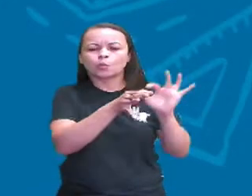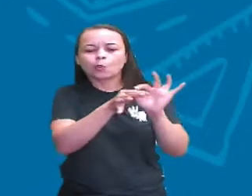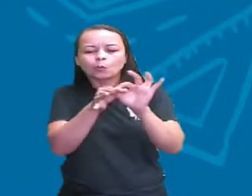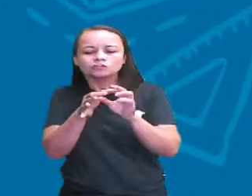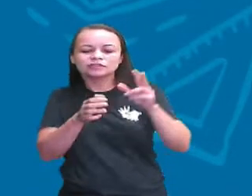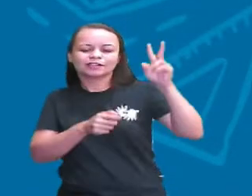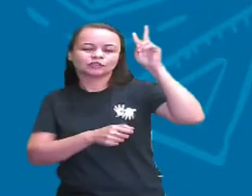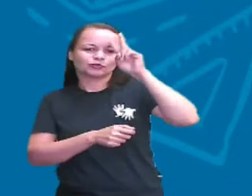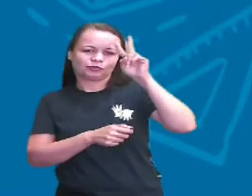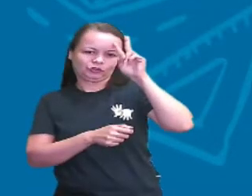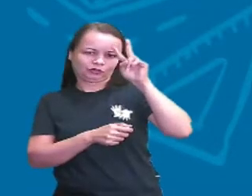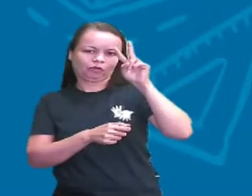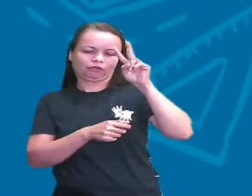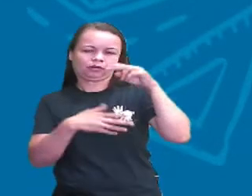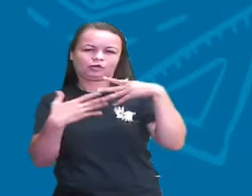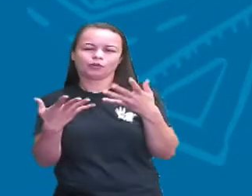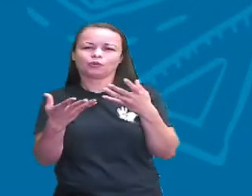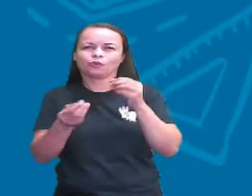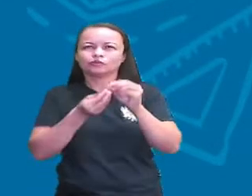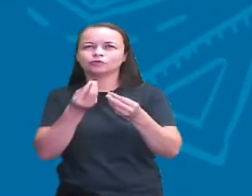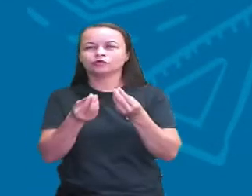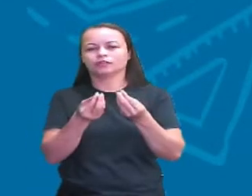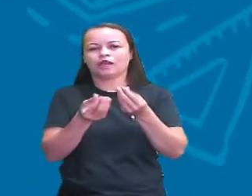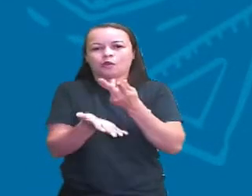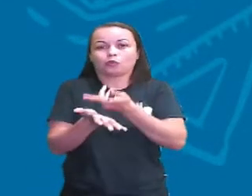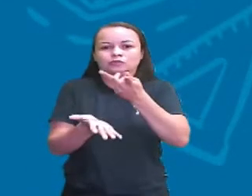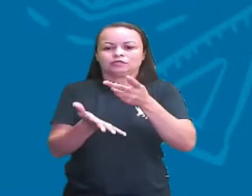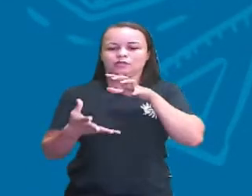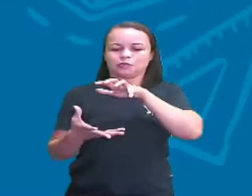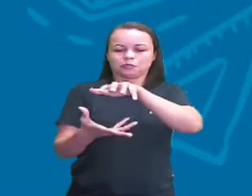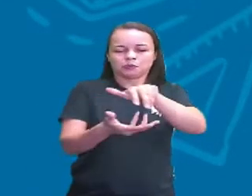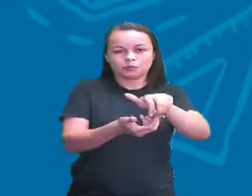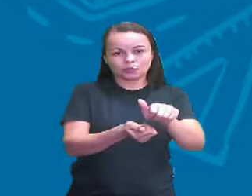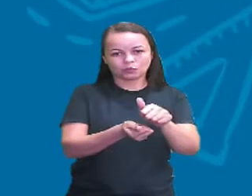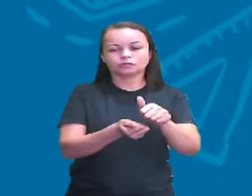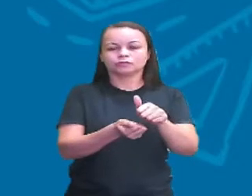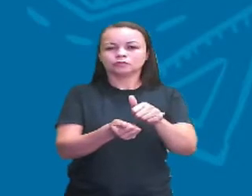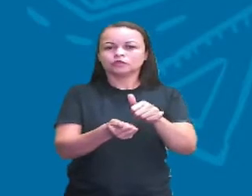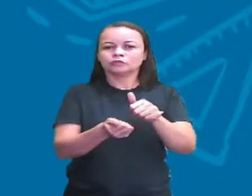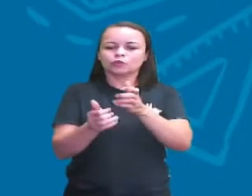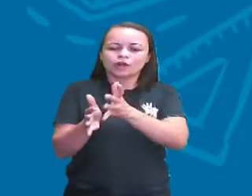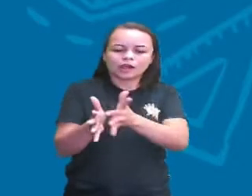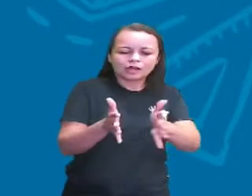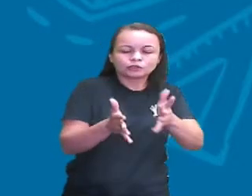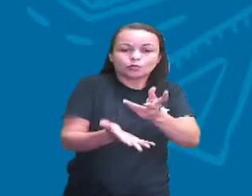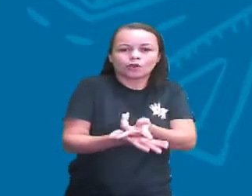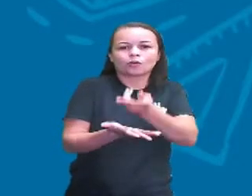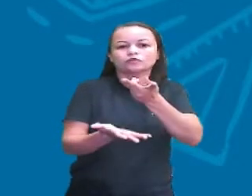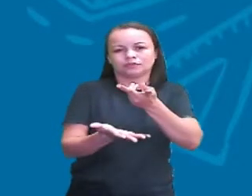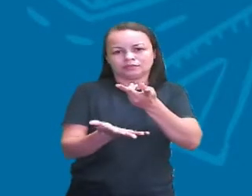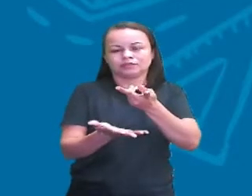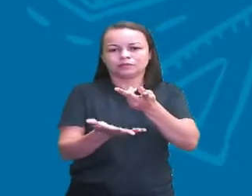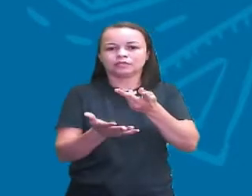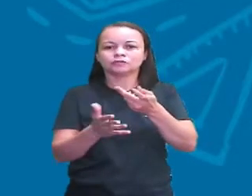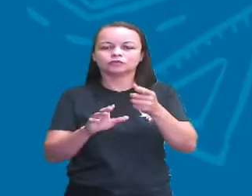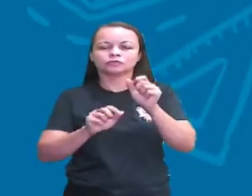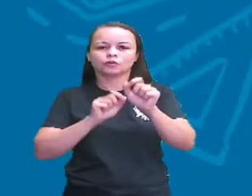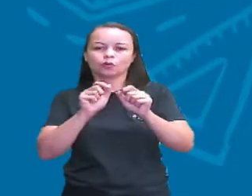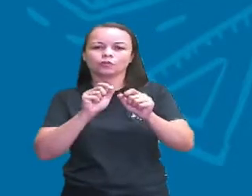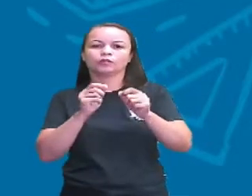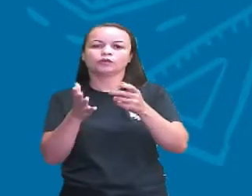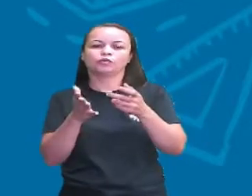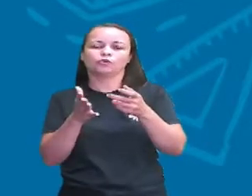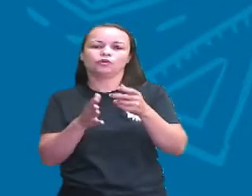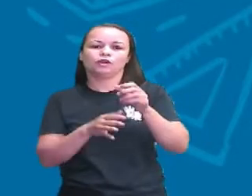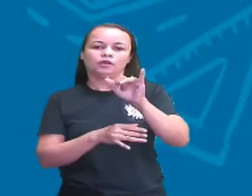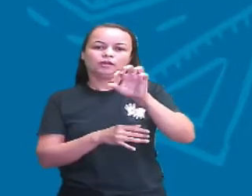entender o que estava acontecendo no mundo durante o surgimento, né, do que nós chamamos de imperialismo. O que